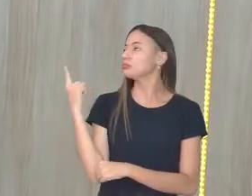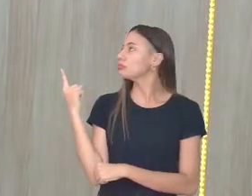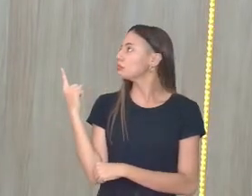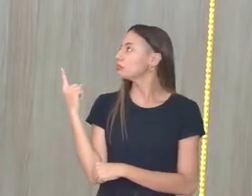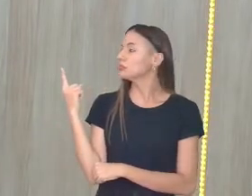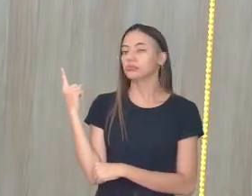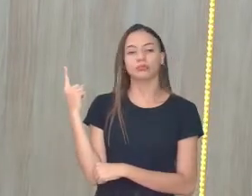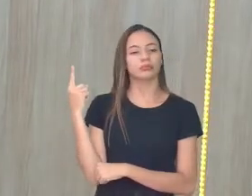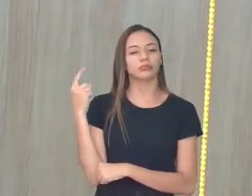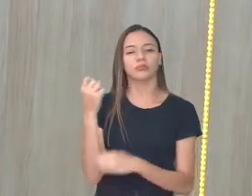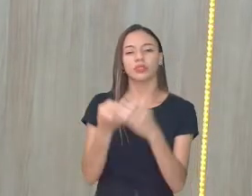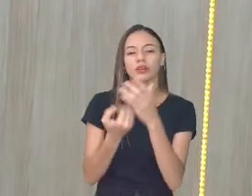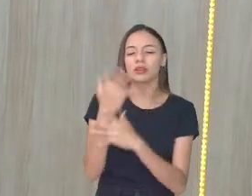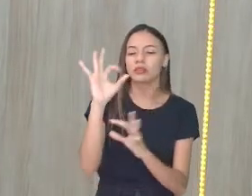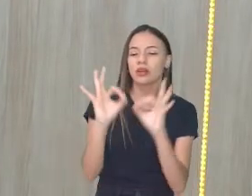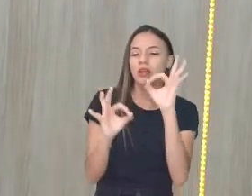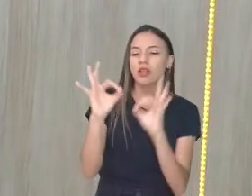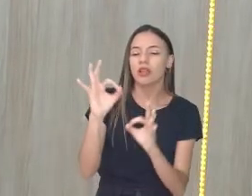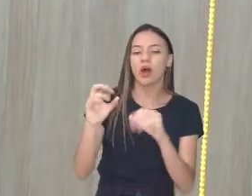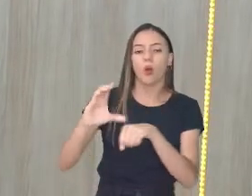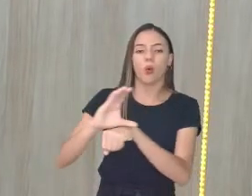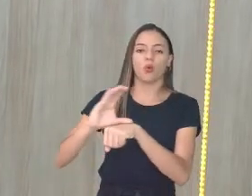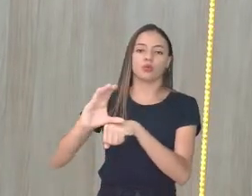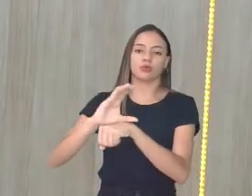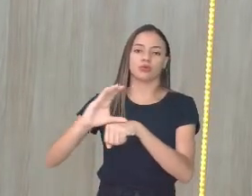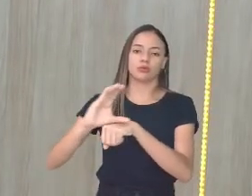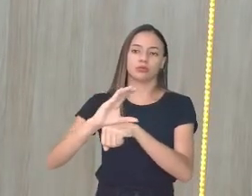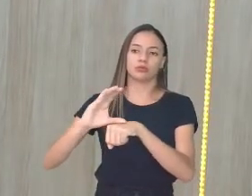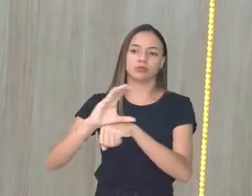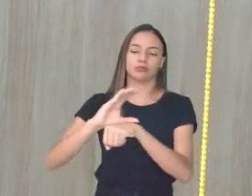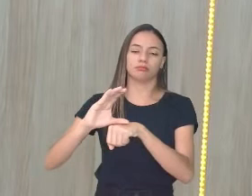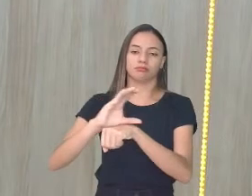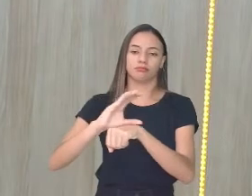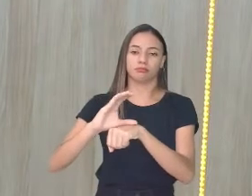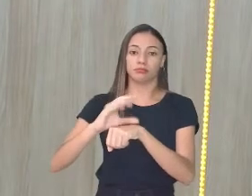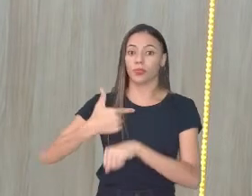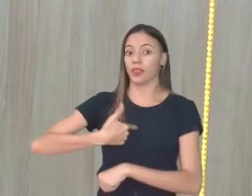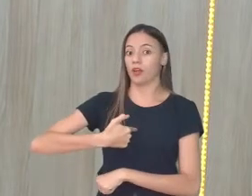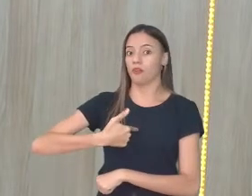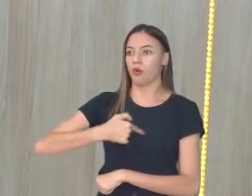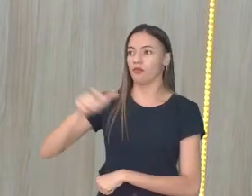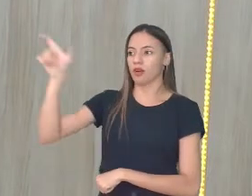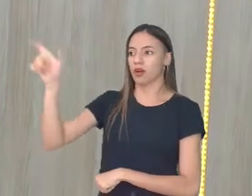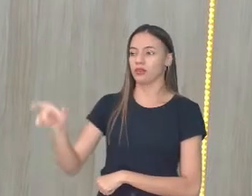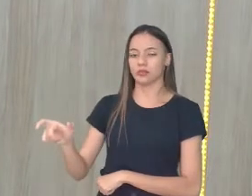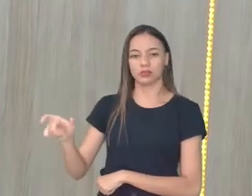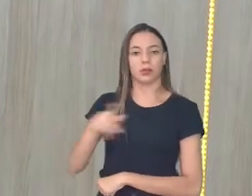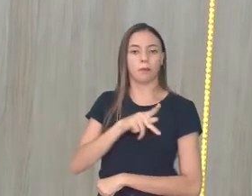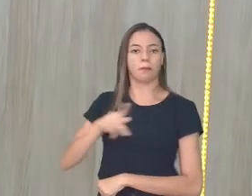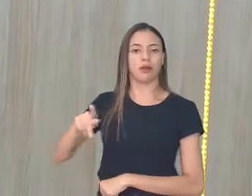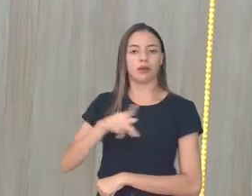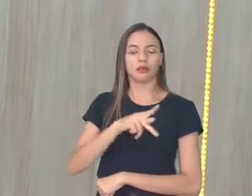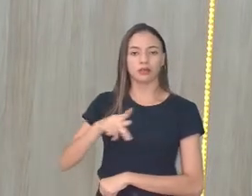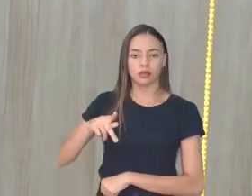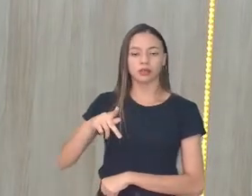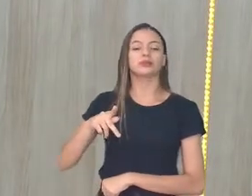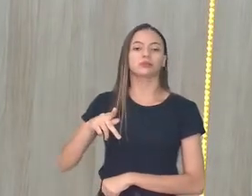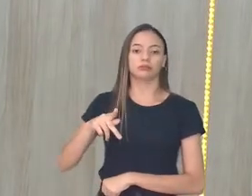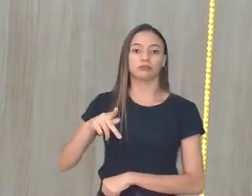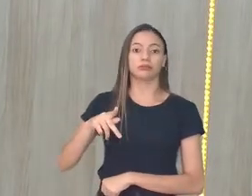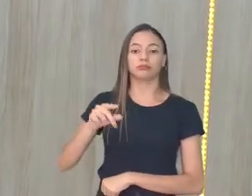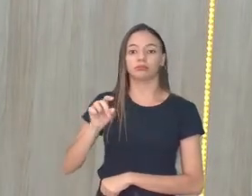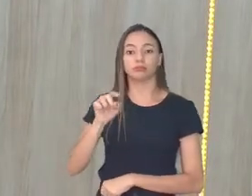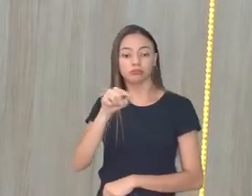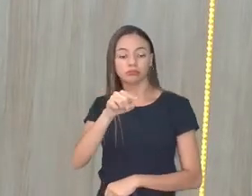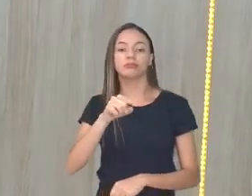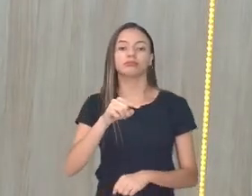a elaboração de uma Constituição, certo? Vargas governando, né, a partir desta nova